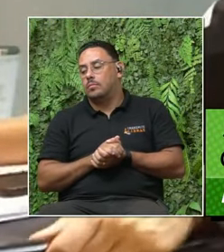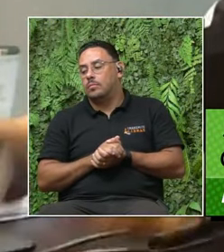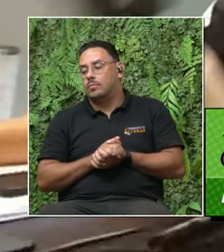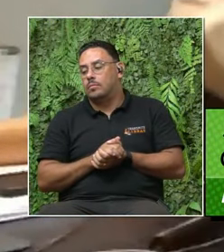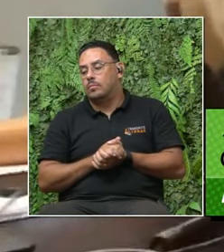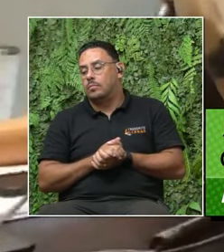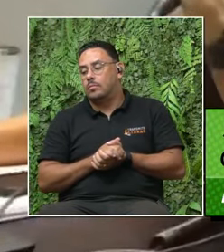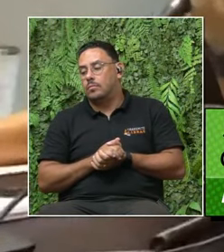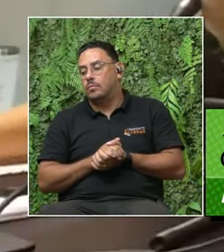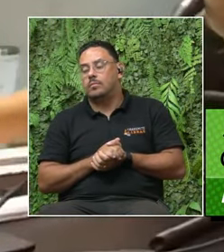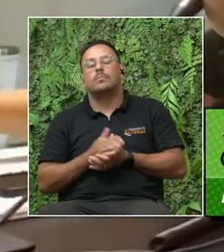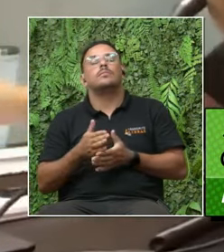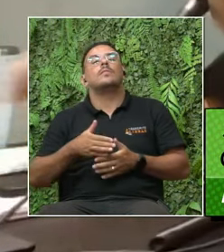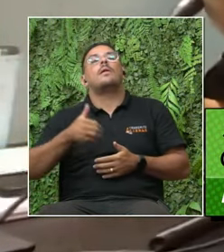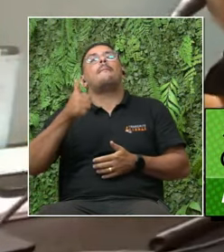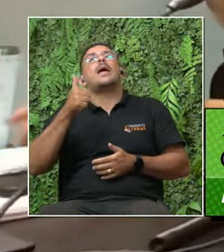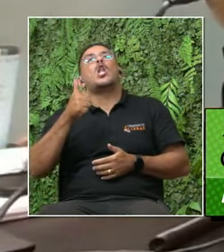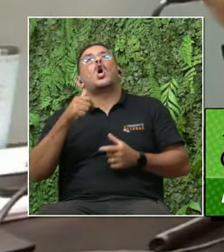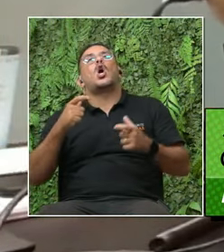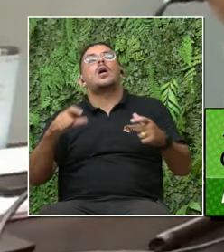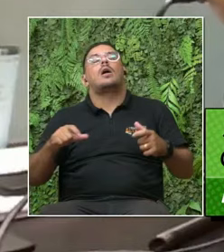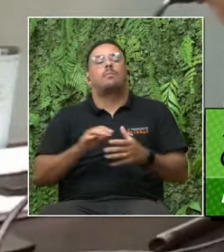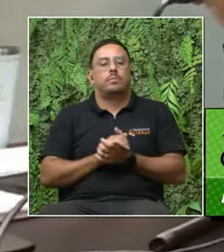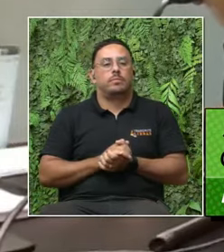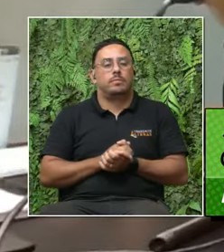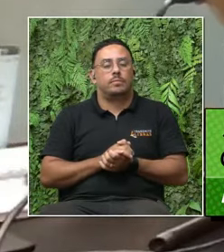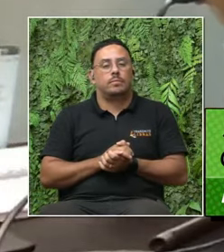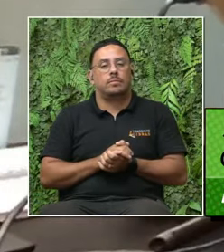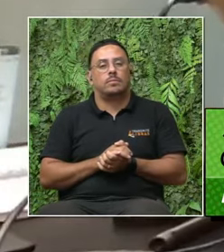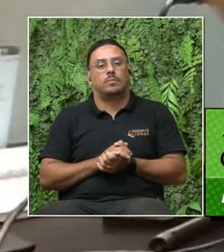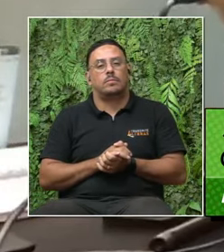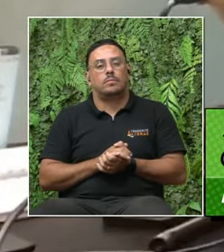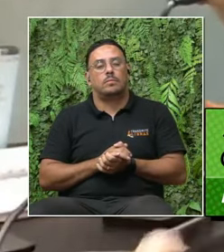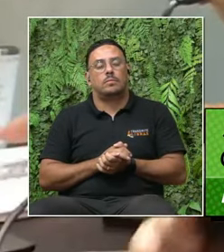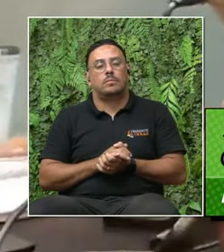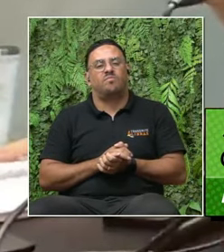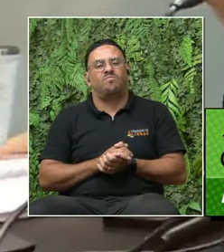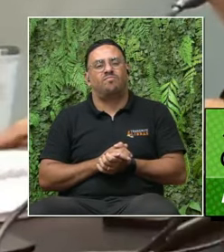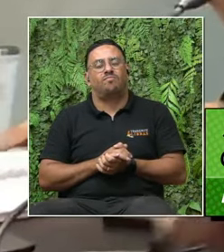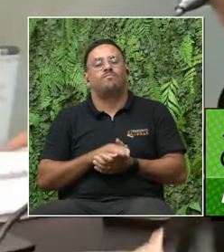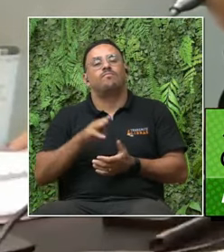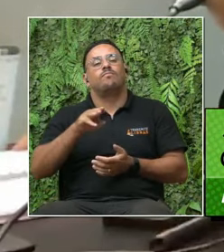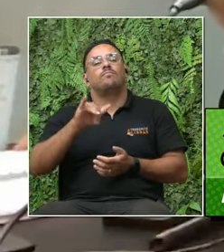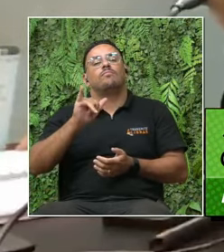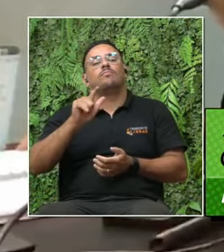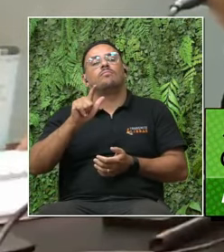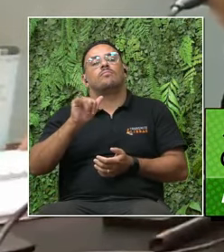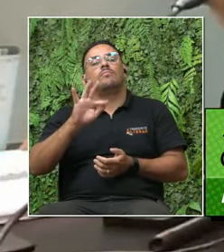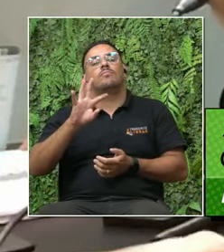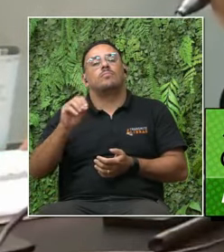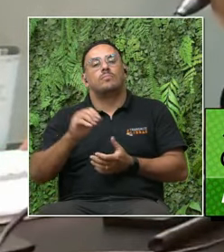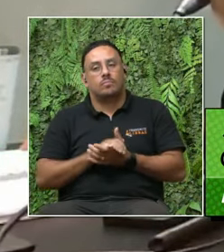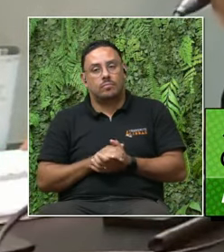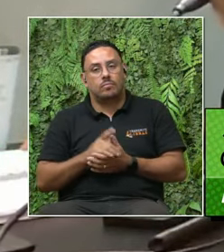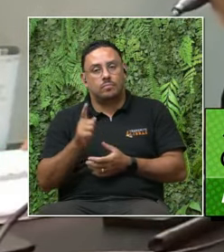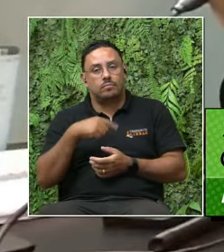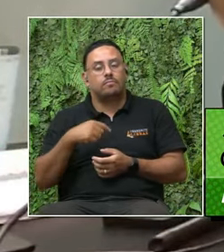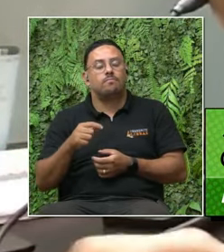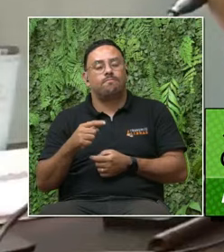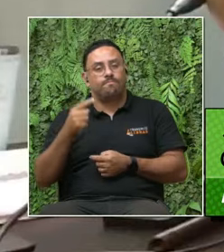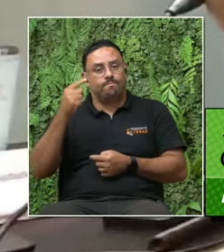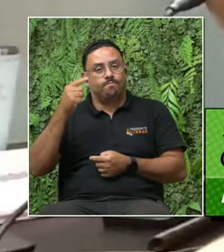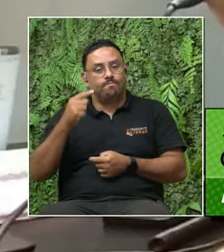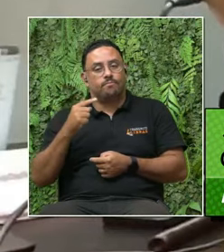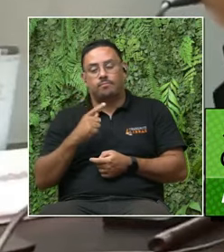madeira melhor em campo para mim é você votou no milito foi milito milito é o nosso cabeça